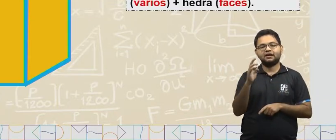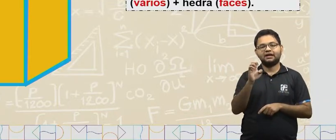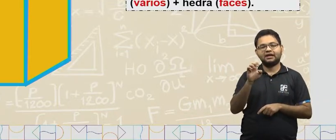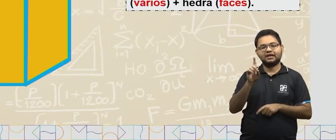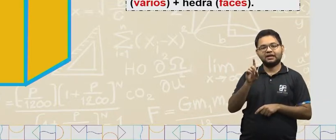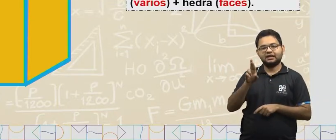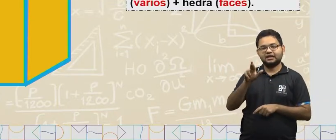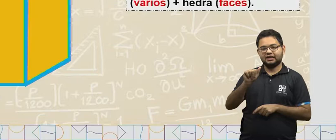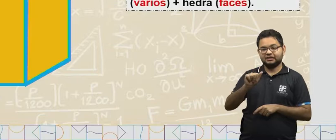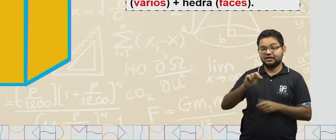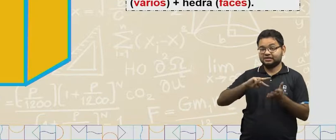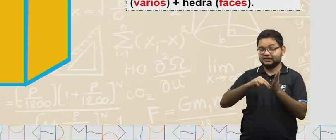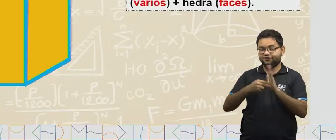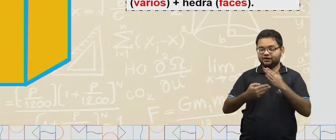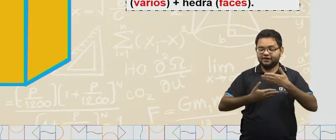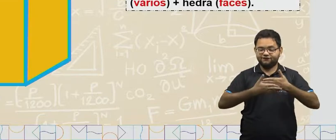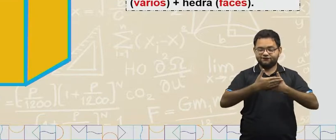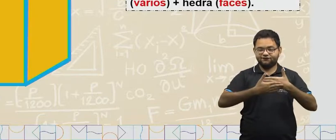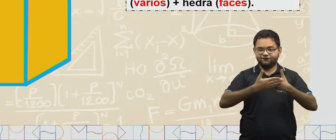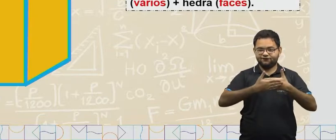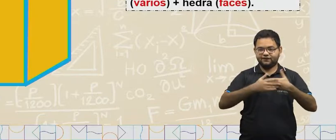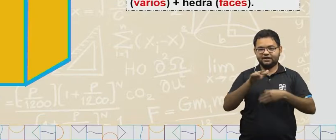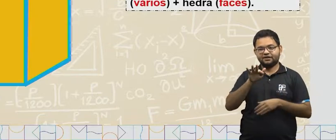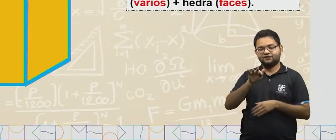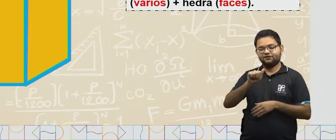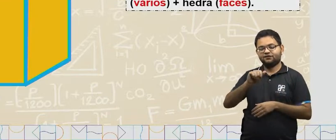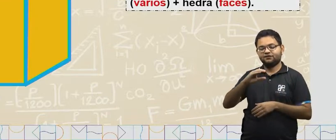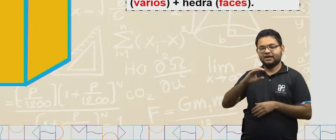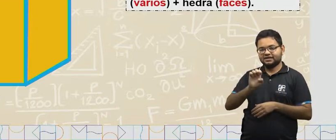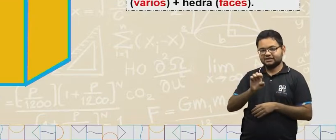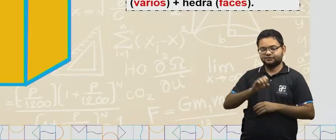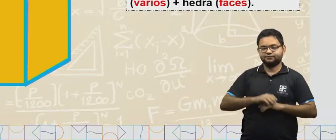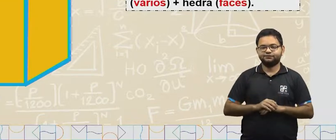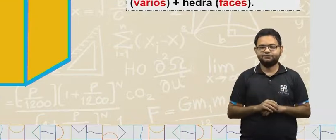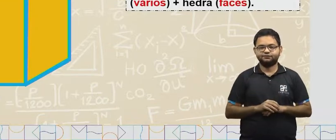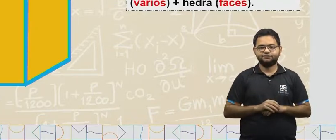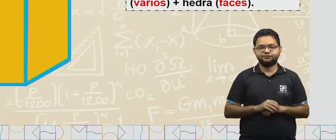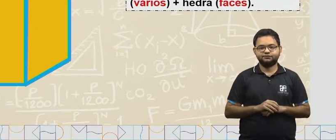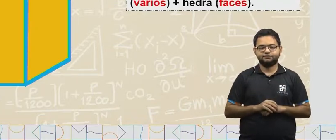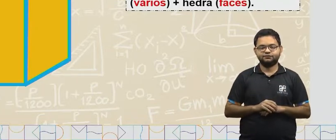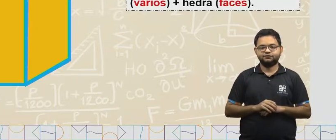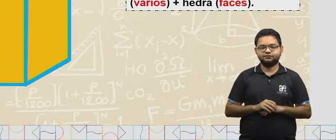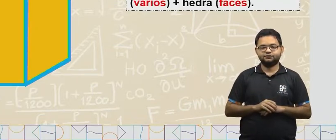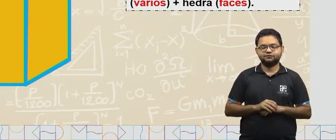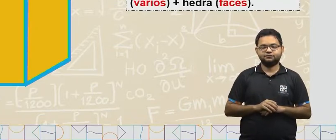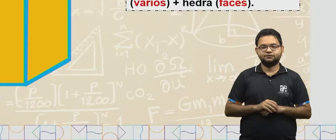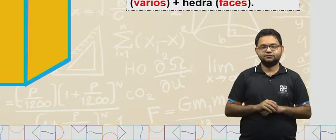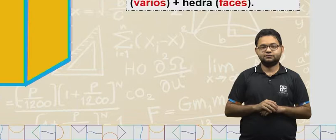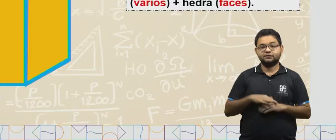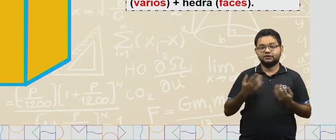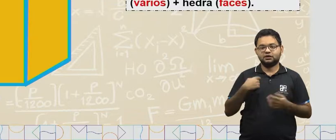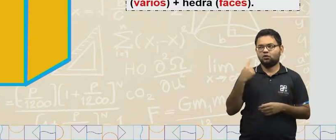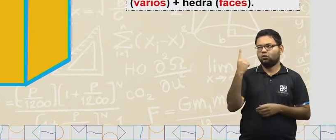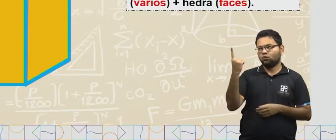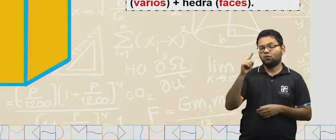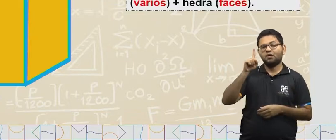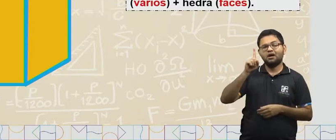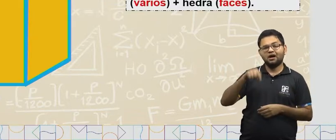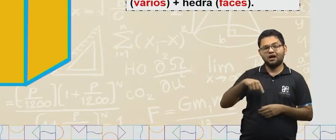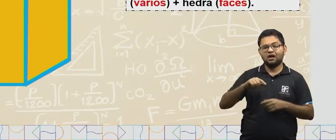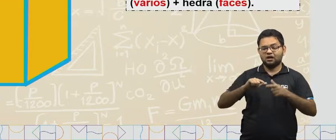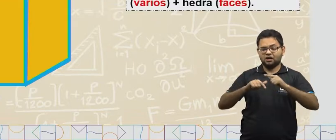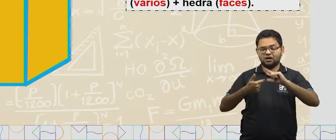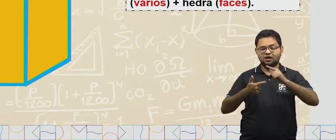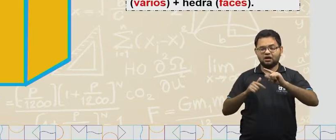faces. Então, um poliedro é uma figura geométrica espacial. É um sólido